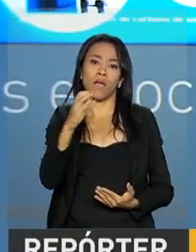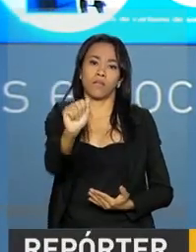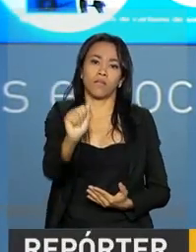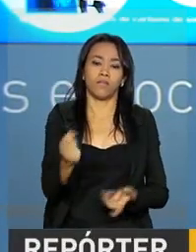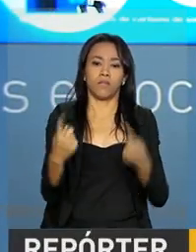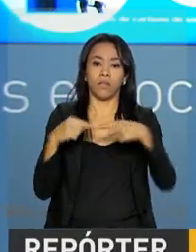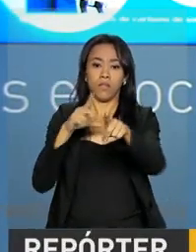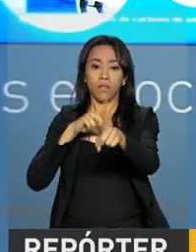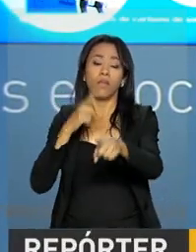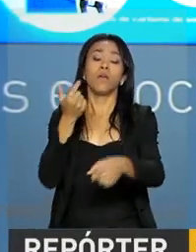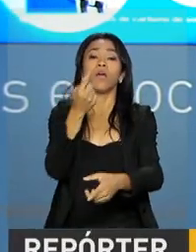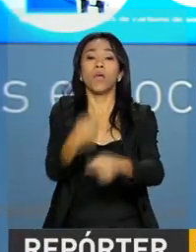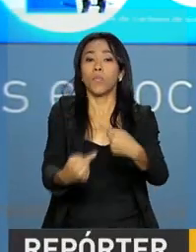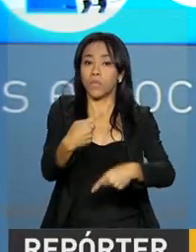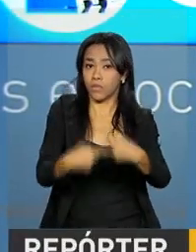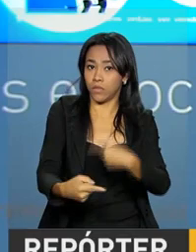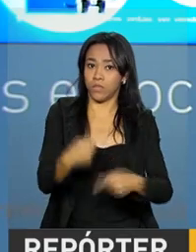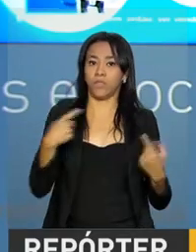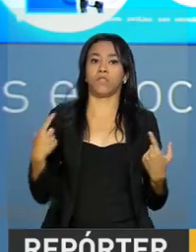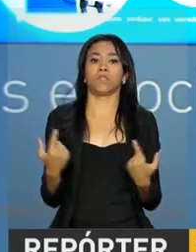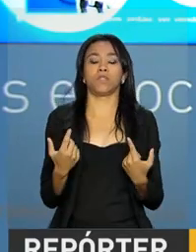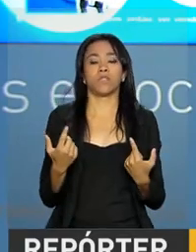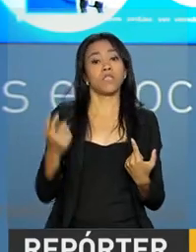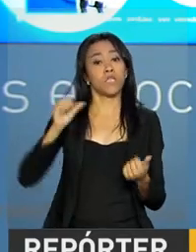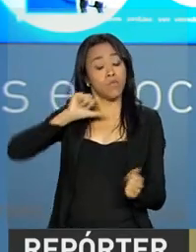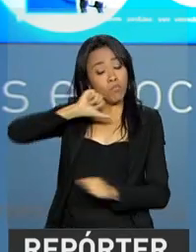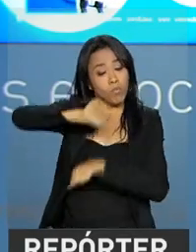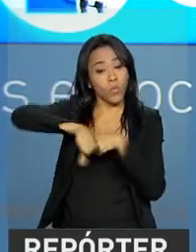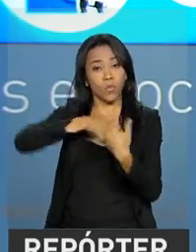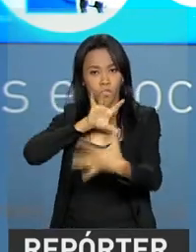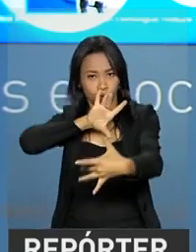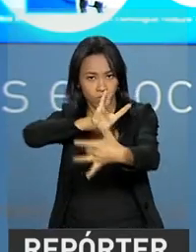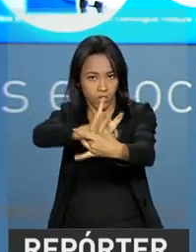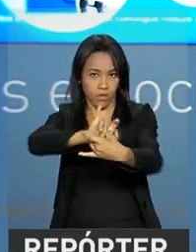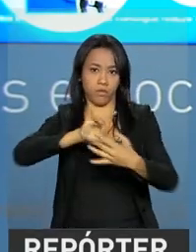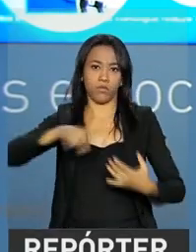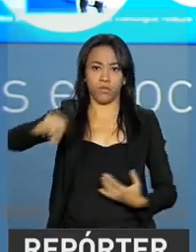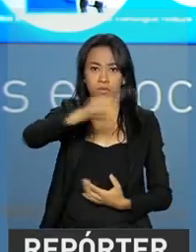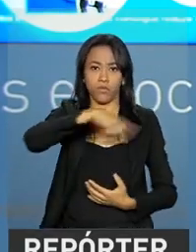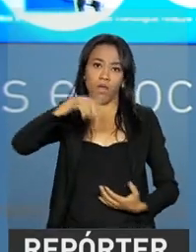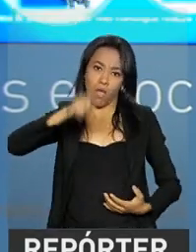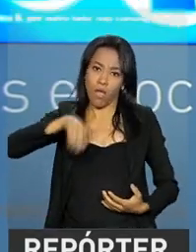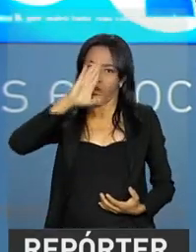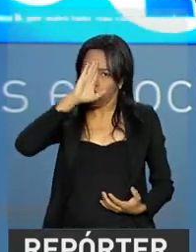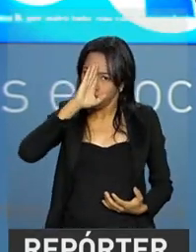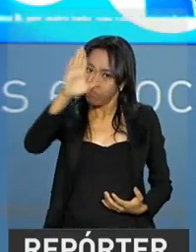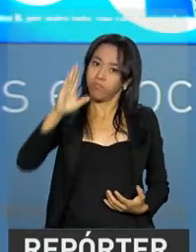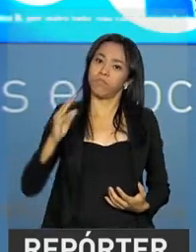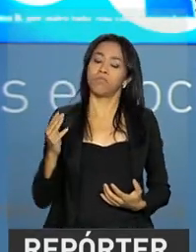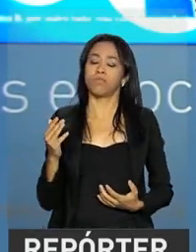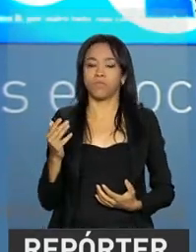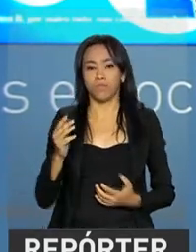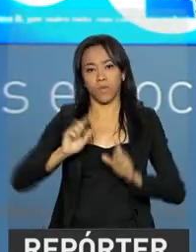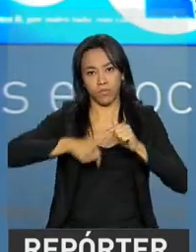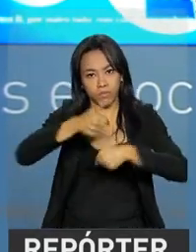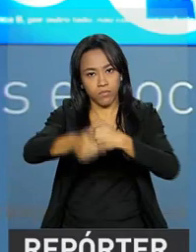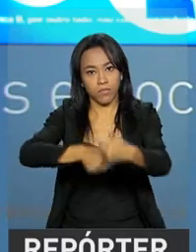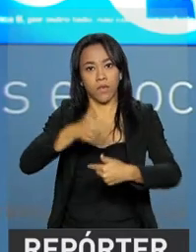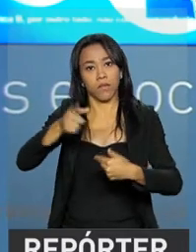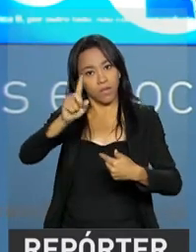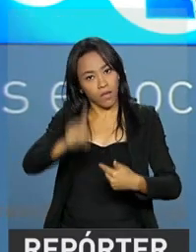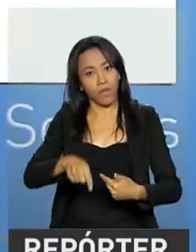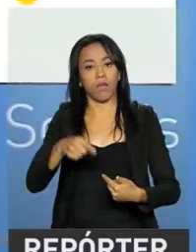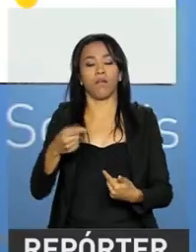públicas que modifiquem essa realidade é uma grande prioridade, porque para a nossa sociedade isso é uma